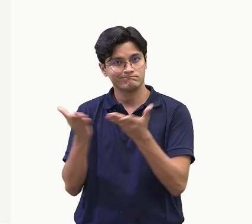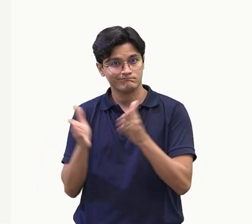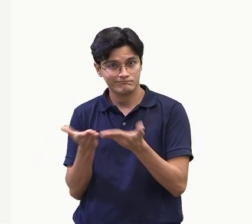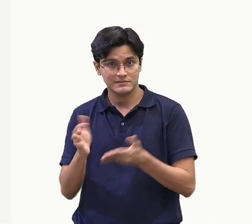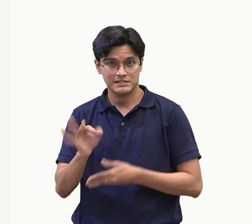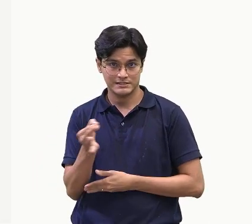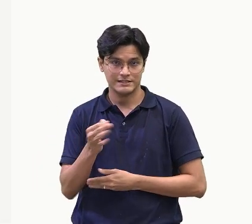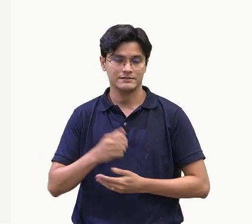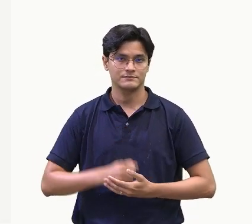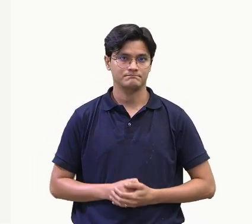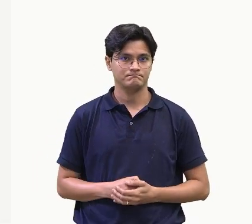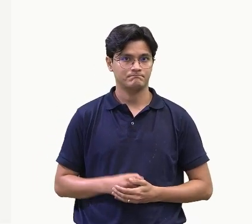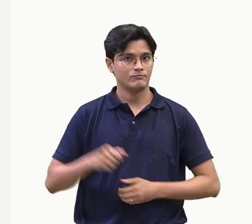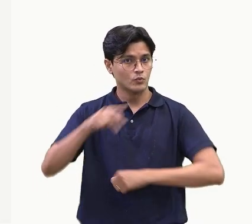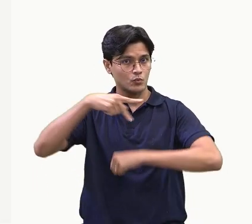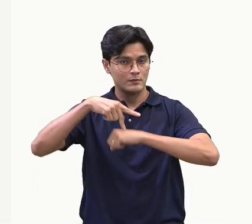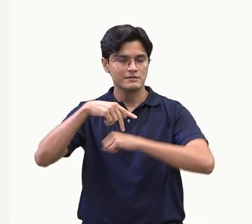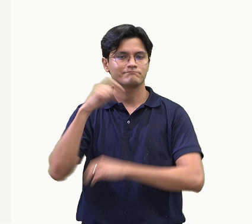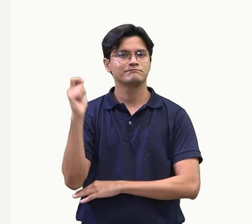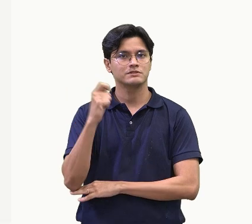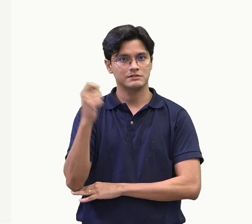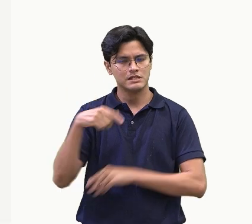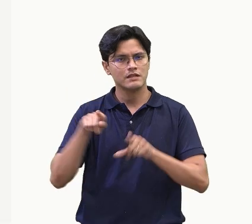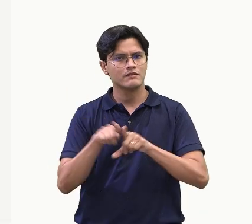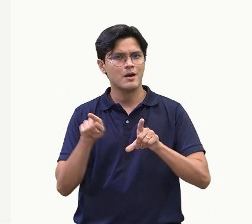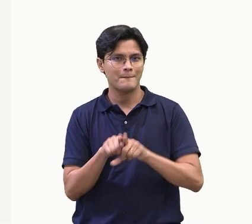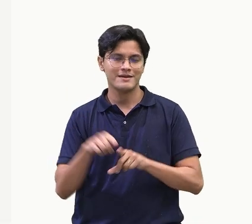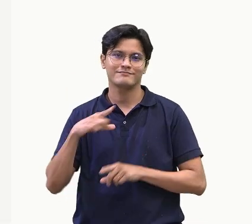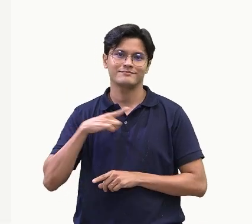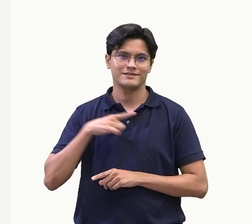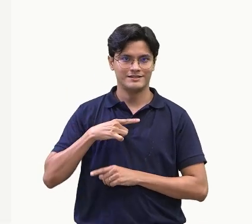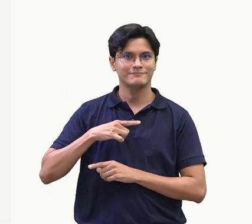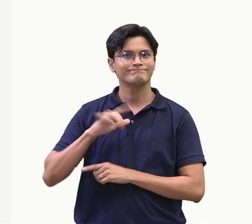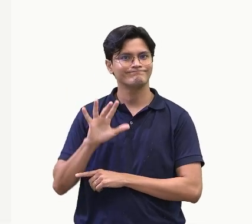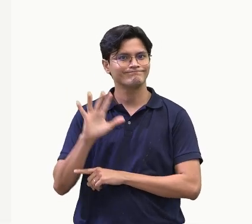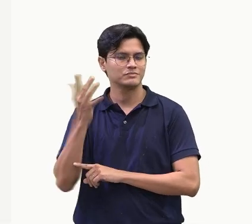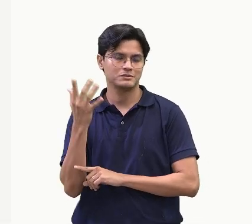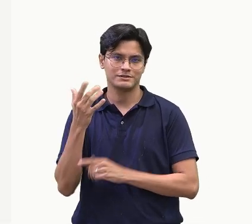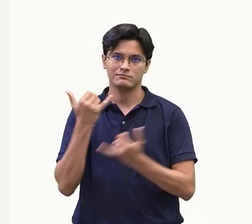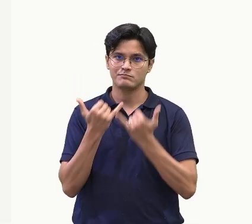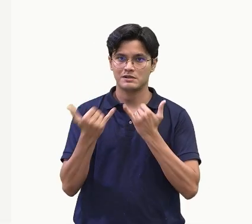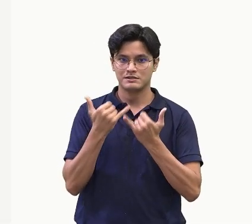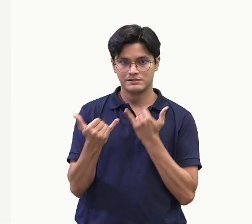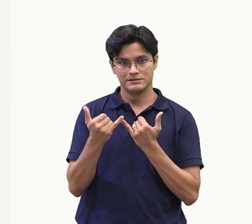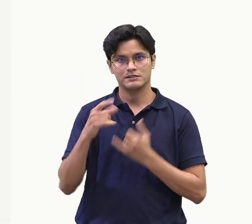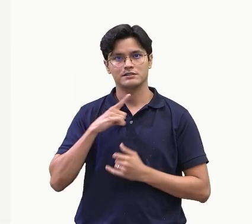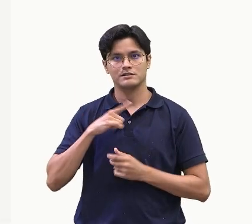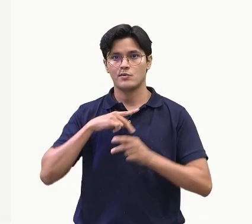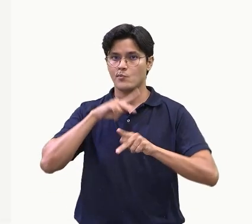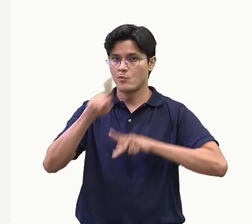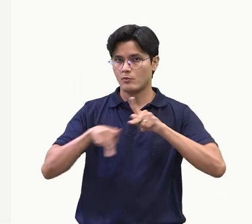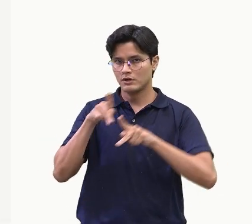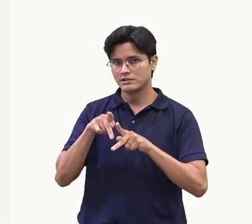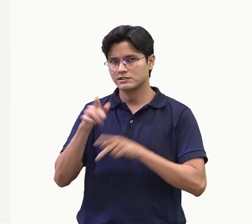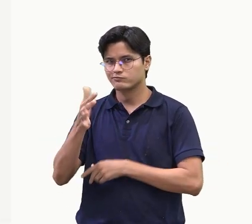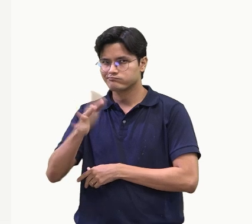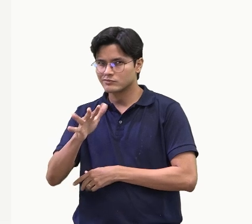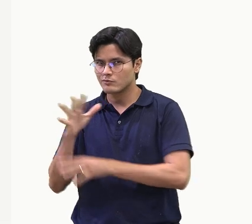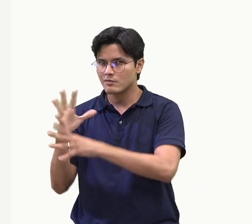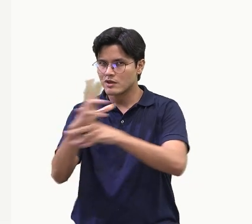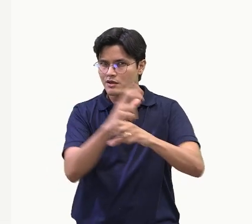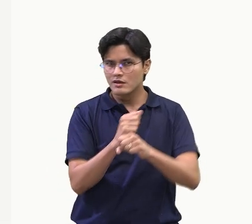cenário parecido. Na Argentina, a população estimada no censo de 2004 e